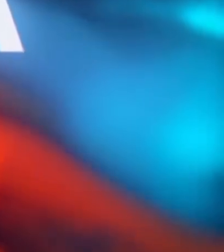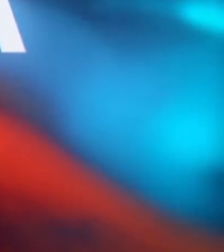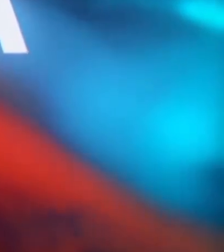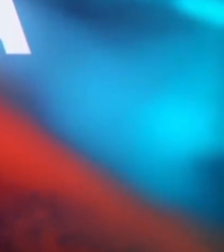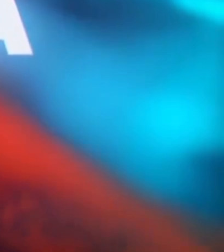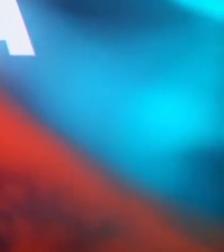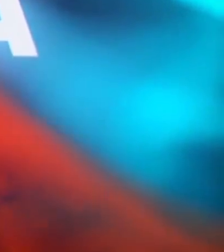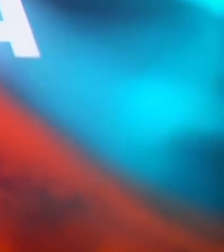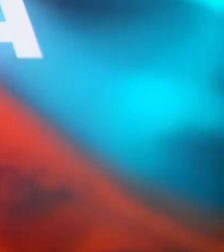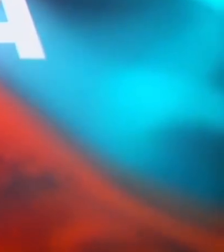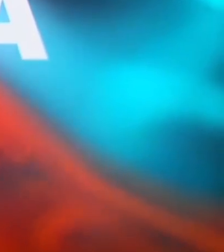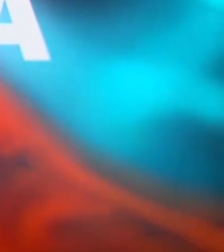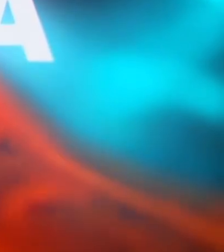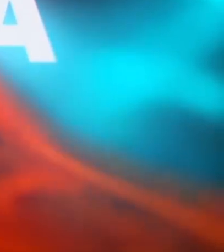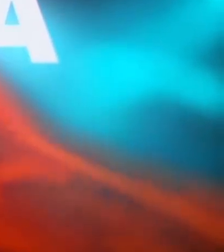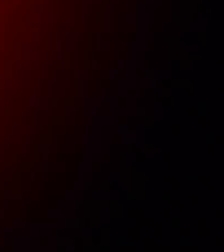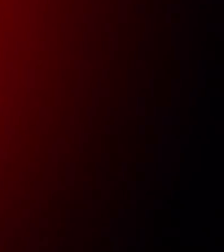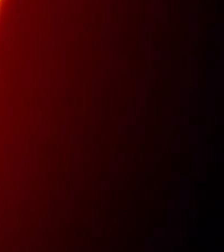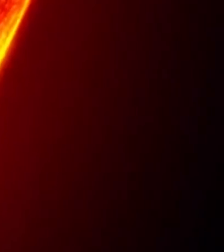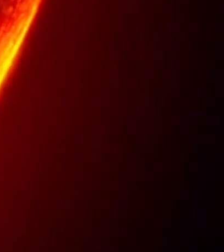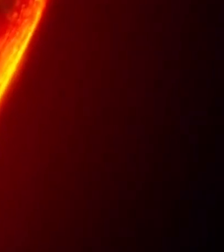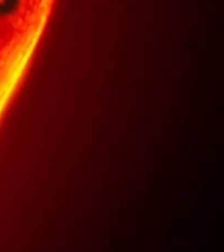Deus abençoe sua família.